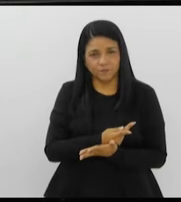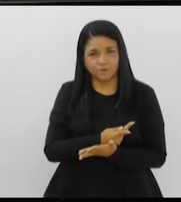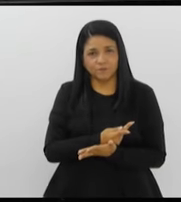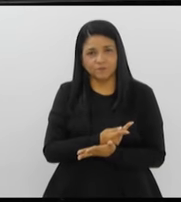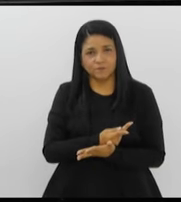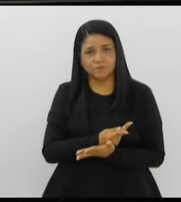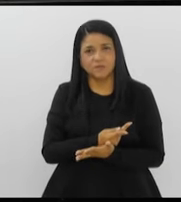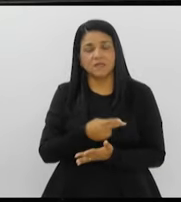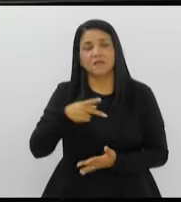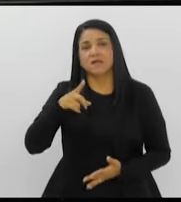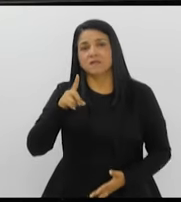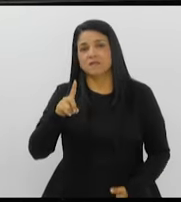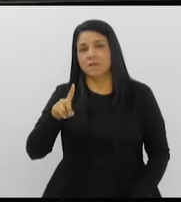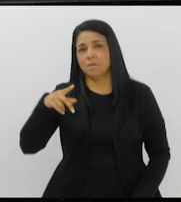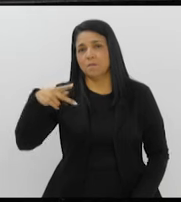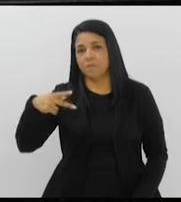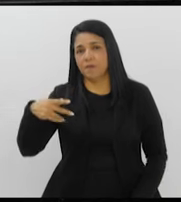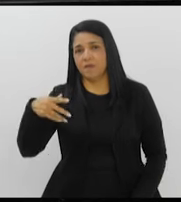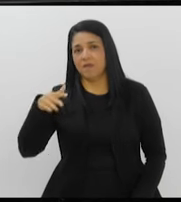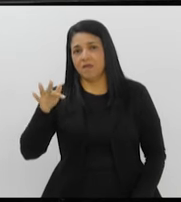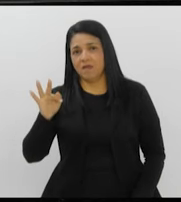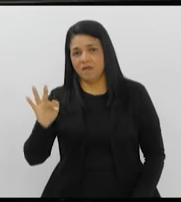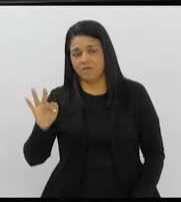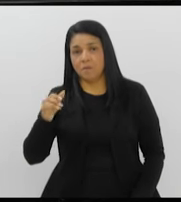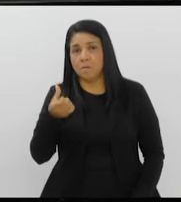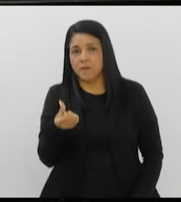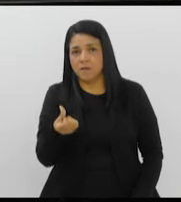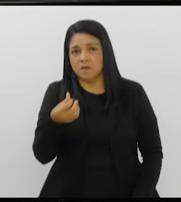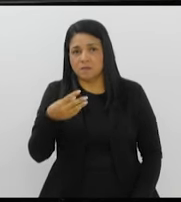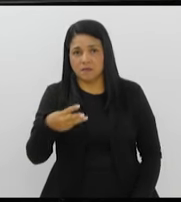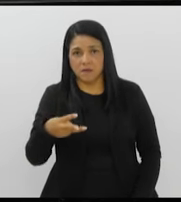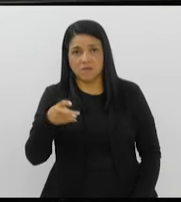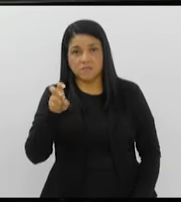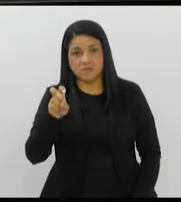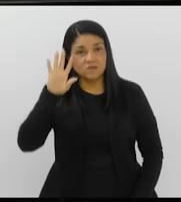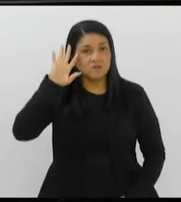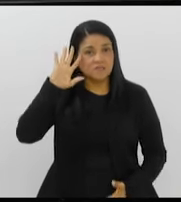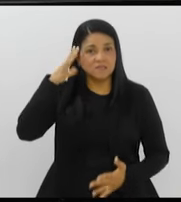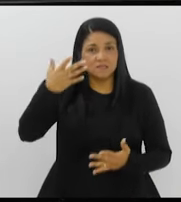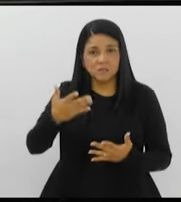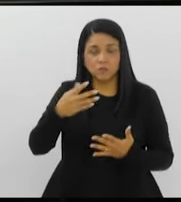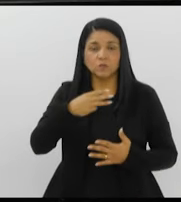da DPF 635, que é uma decisão do ministro Edson Fachin,